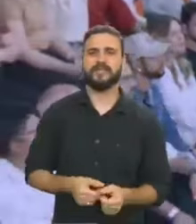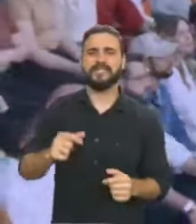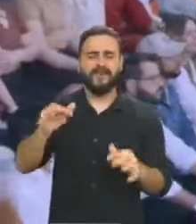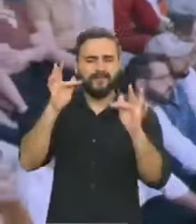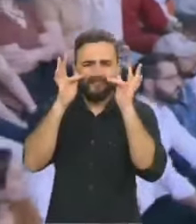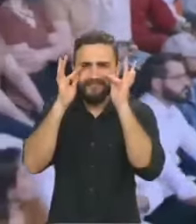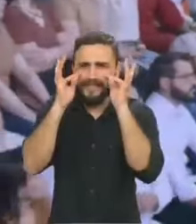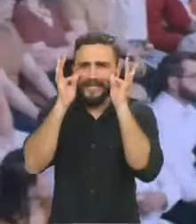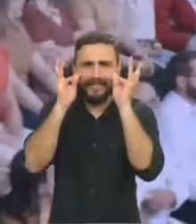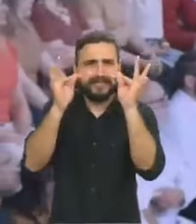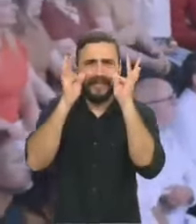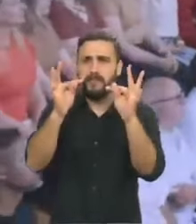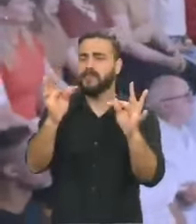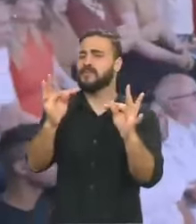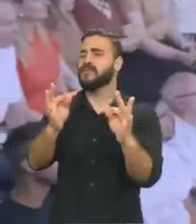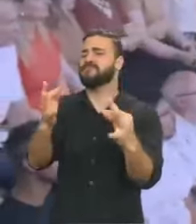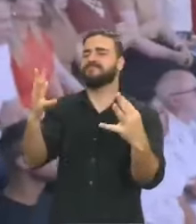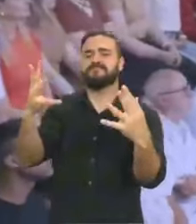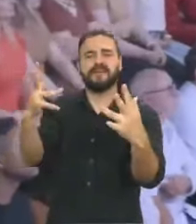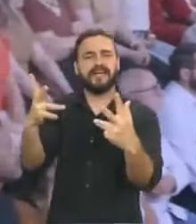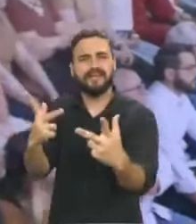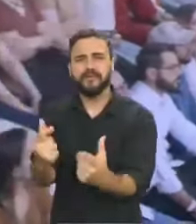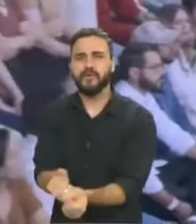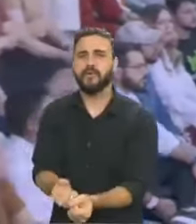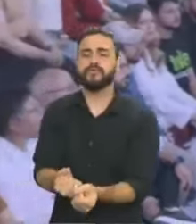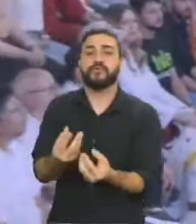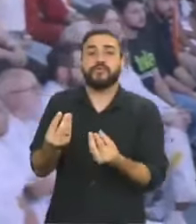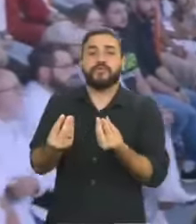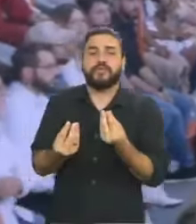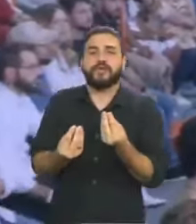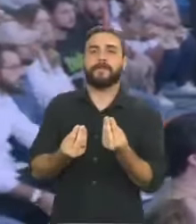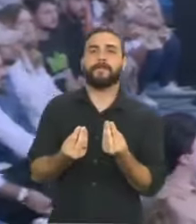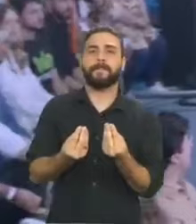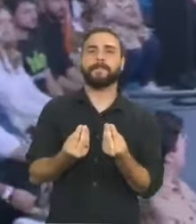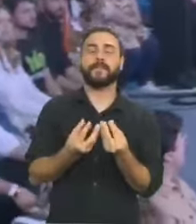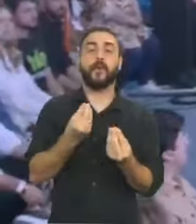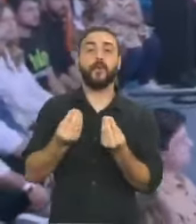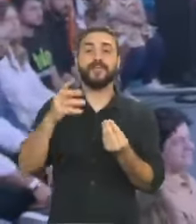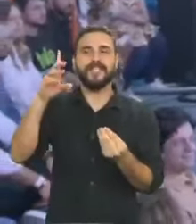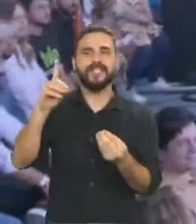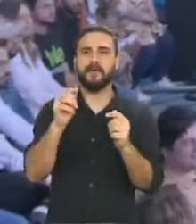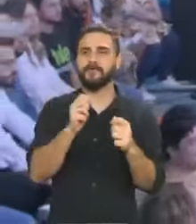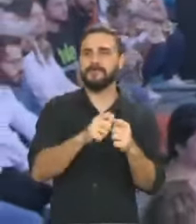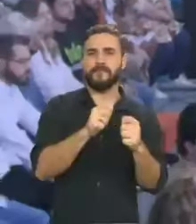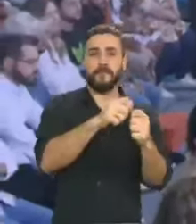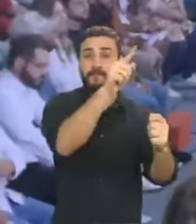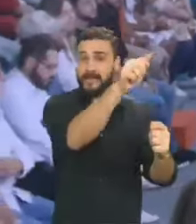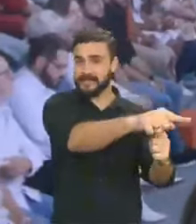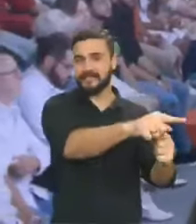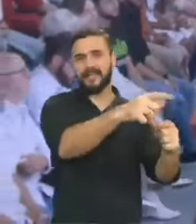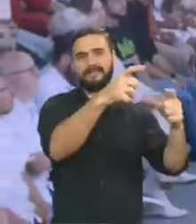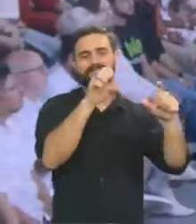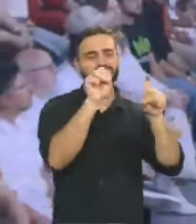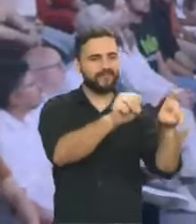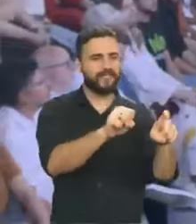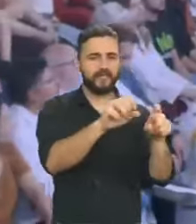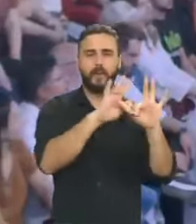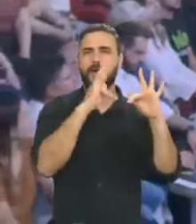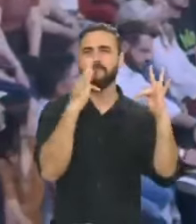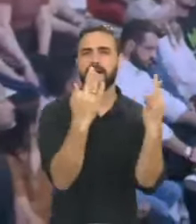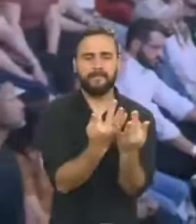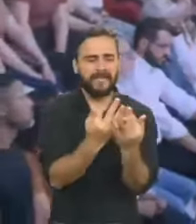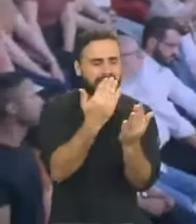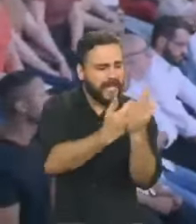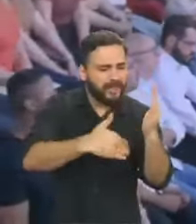eu acompanhei, tem testemunho de que vai o pai, a mãe, os meninos, vai todo mundo para o sertão, dormem